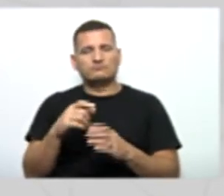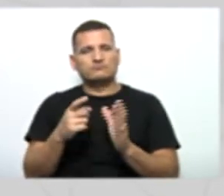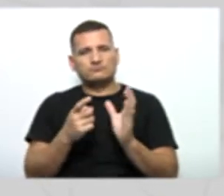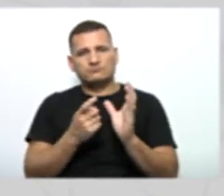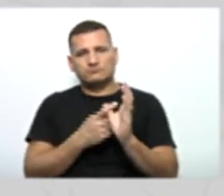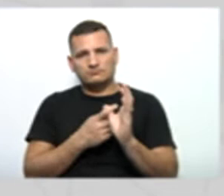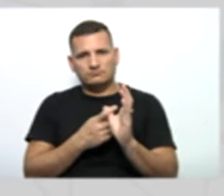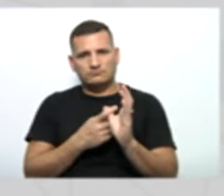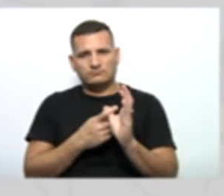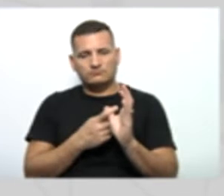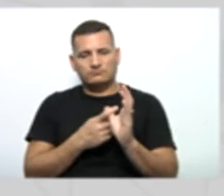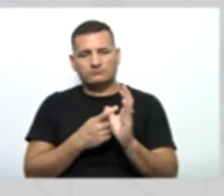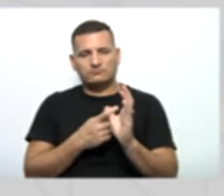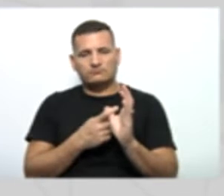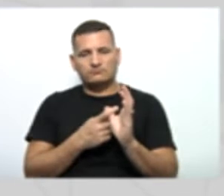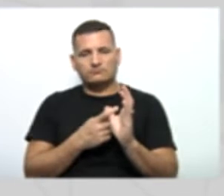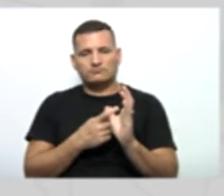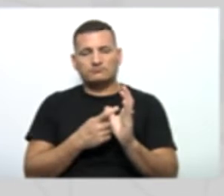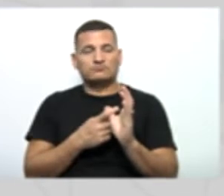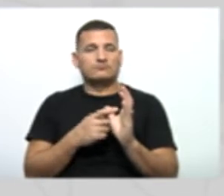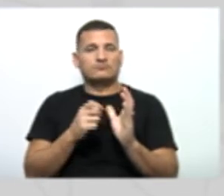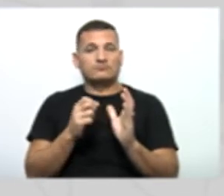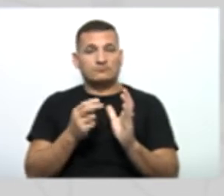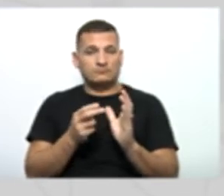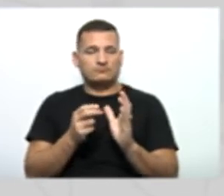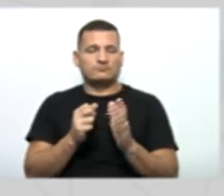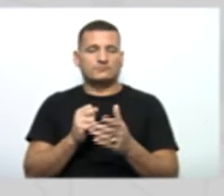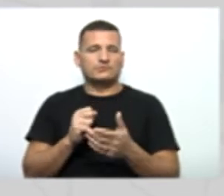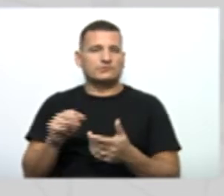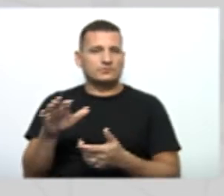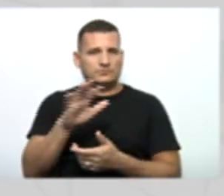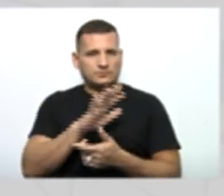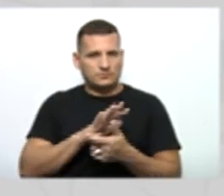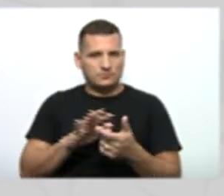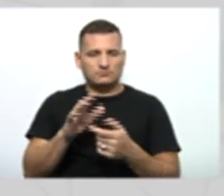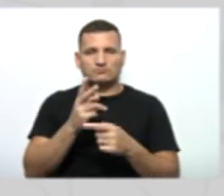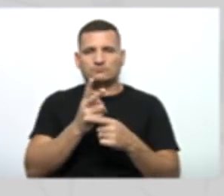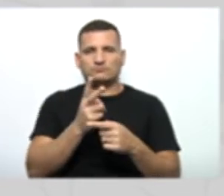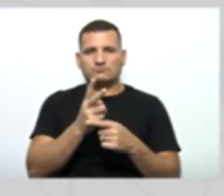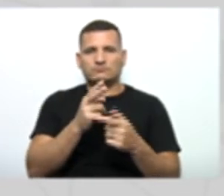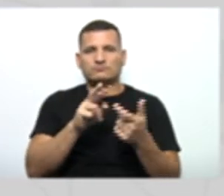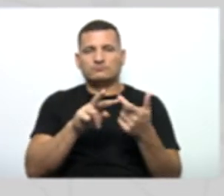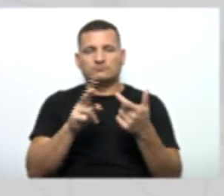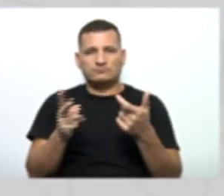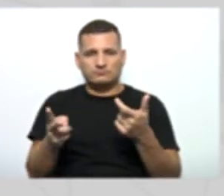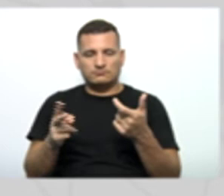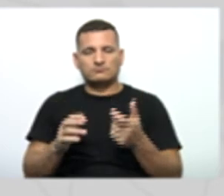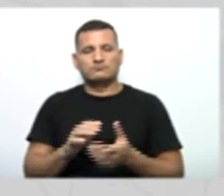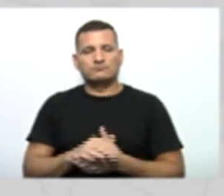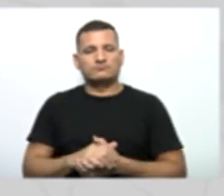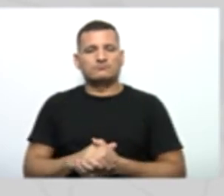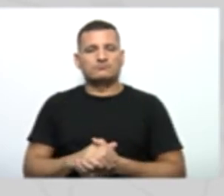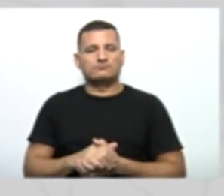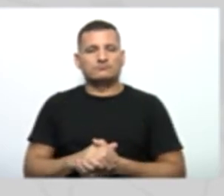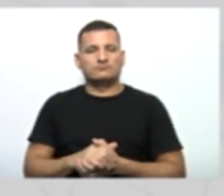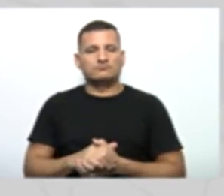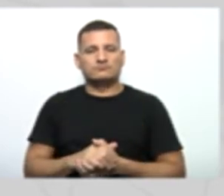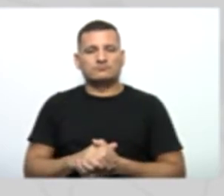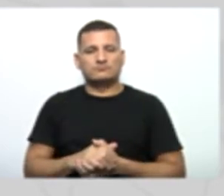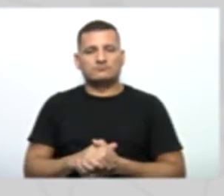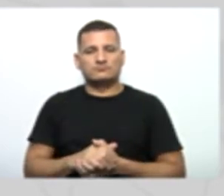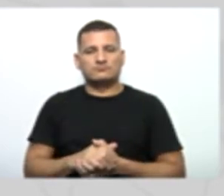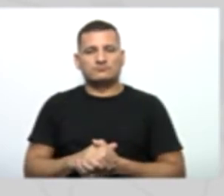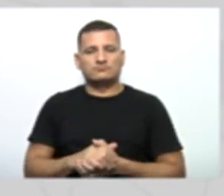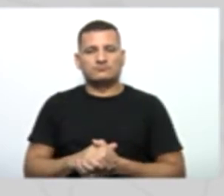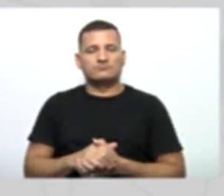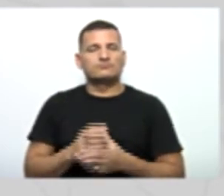dependência e generalização, que vocês lembram que é a mesma herança. Continuando aqui, ó, vamos lá. Ó. Quando